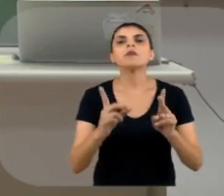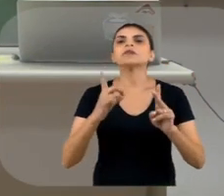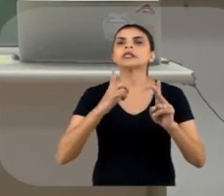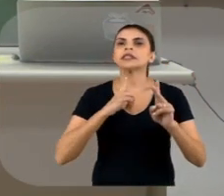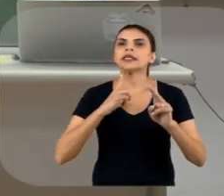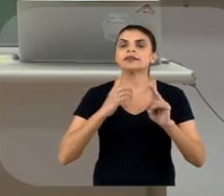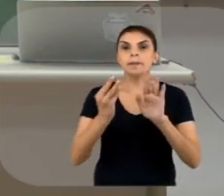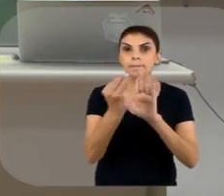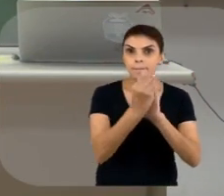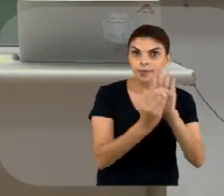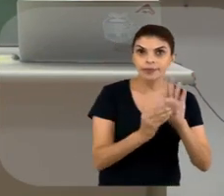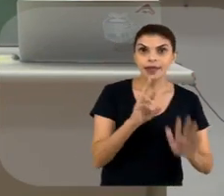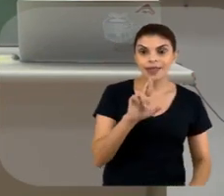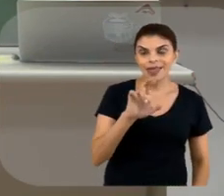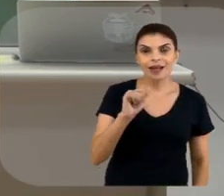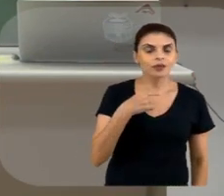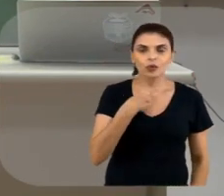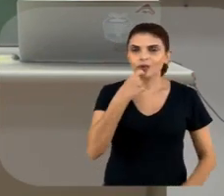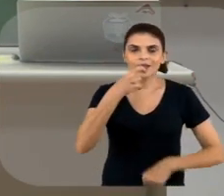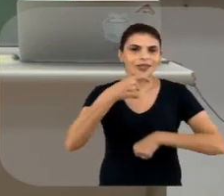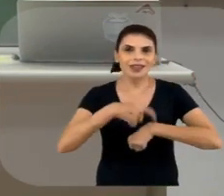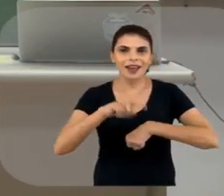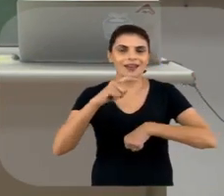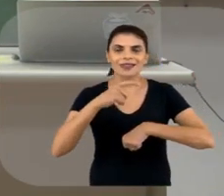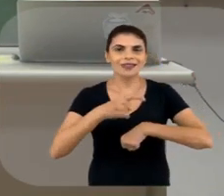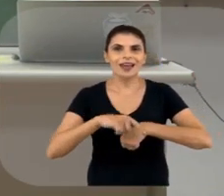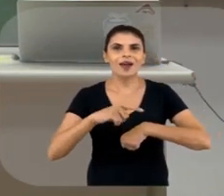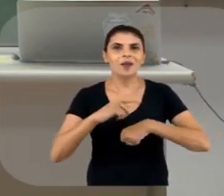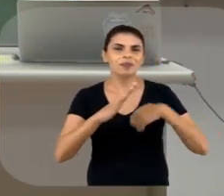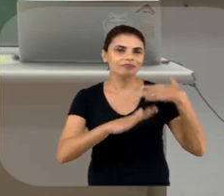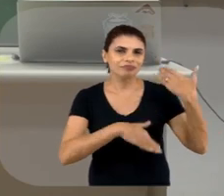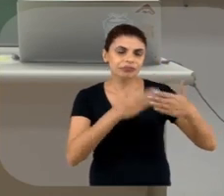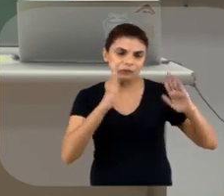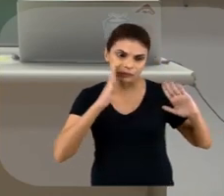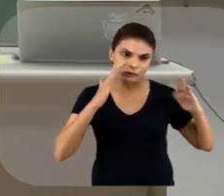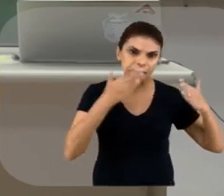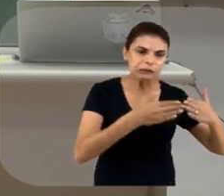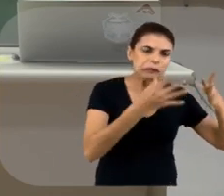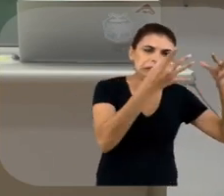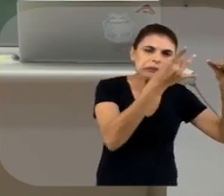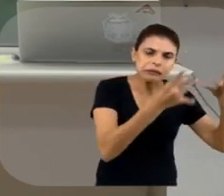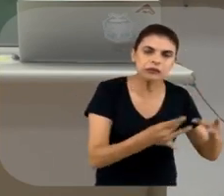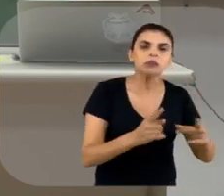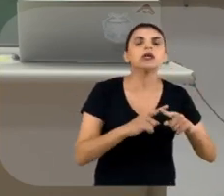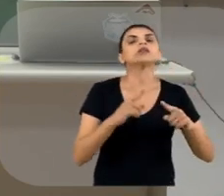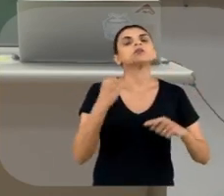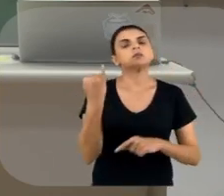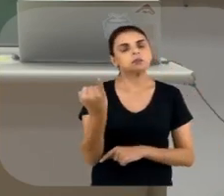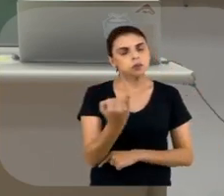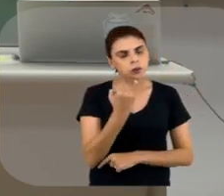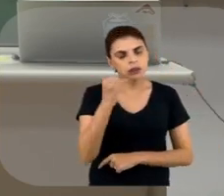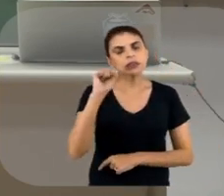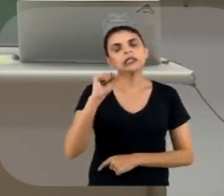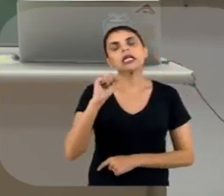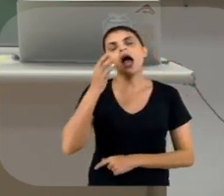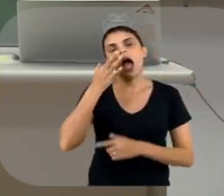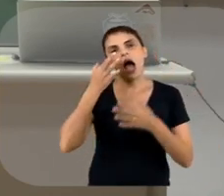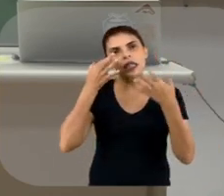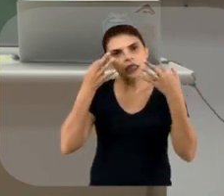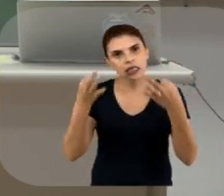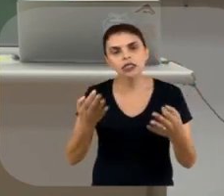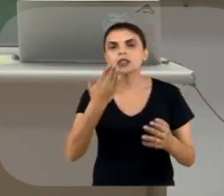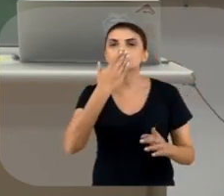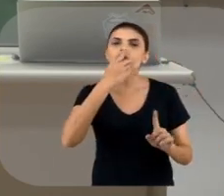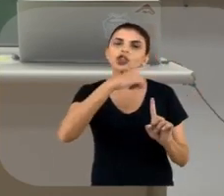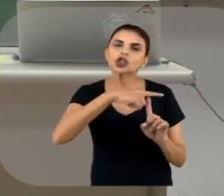sempre importante, assim, não dá tempo da gente, né, se debruçar em cima disso, mas é sempre importante essa